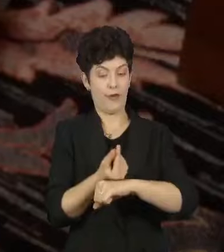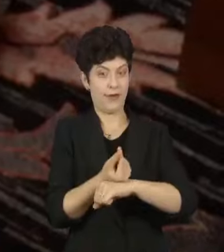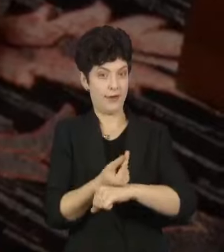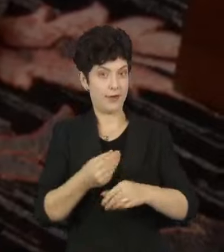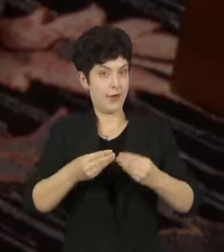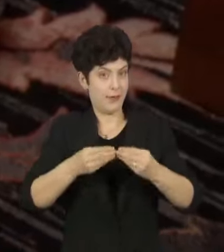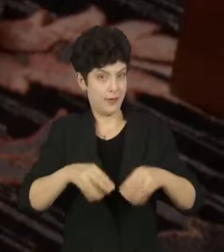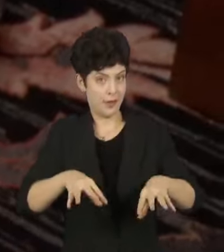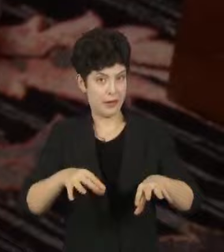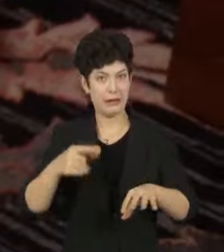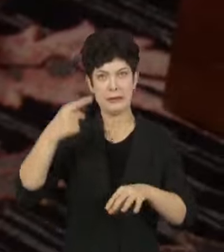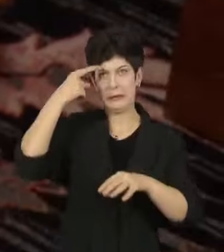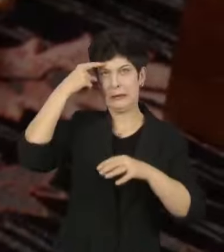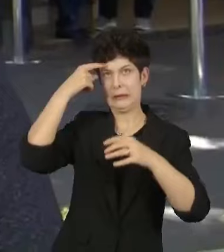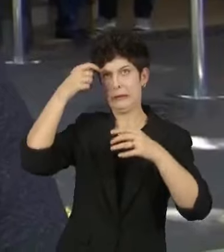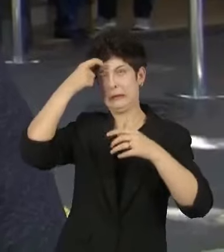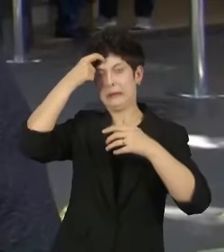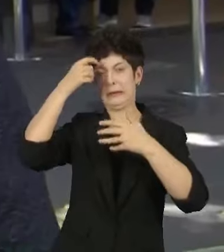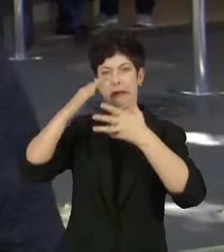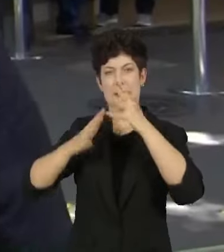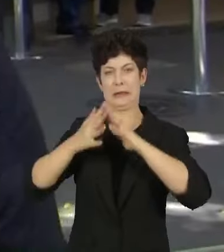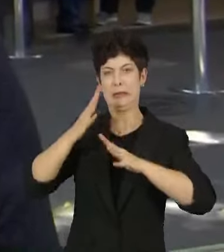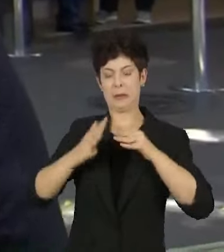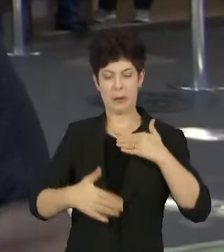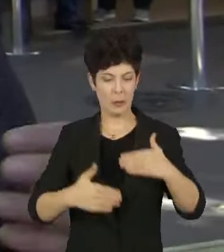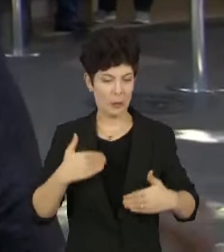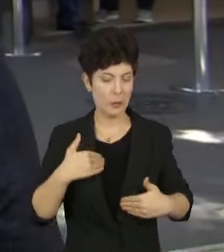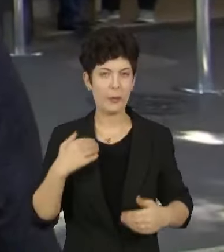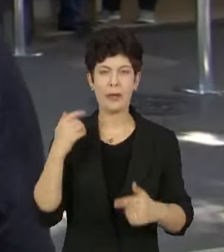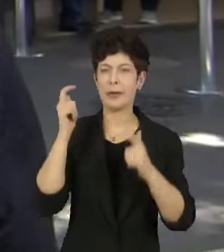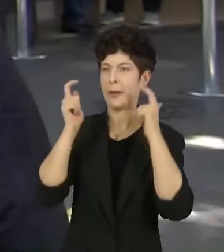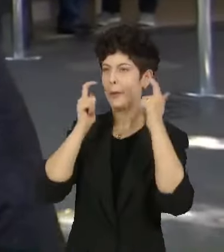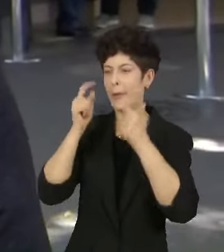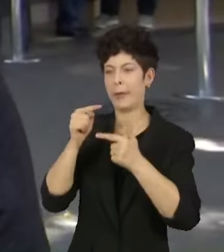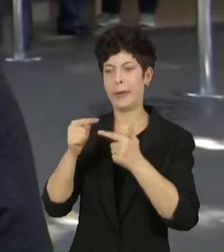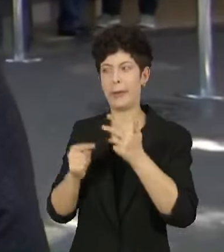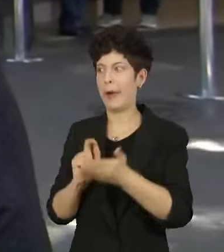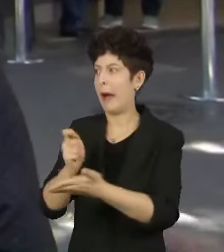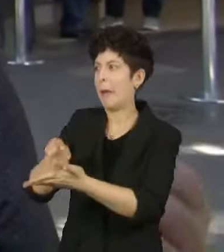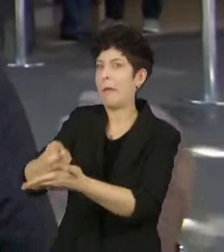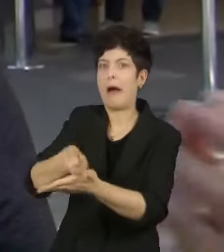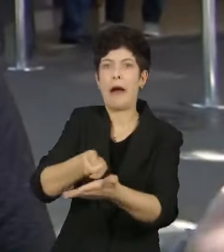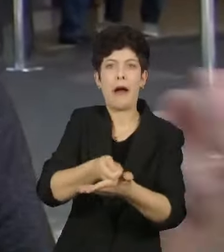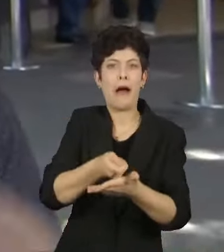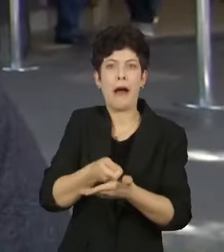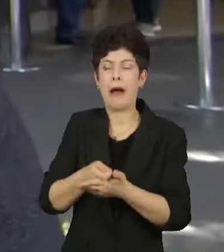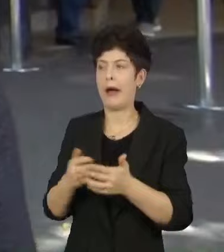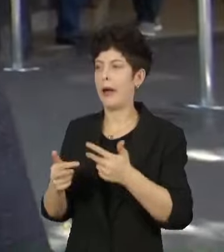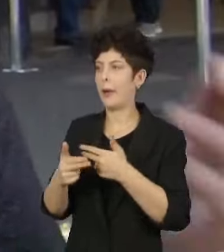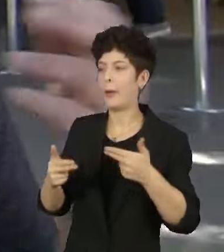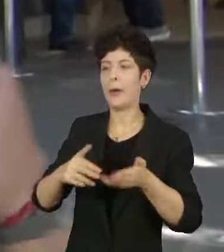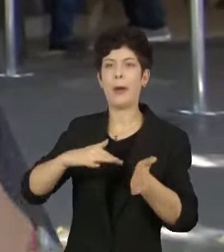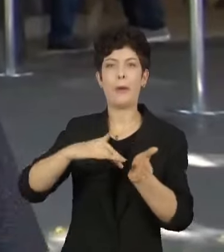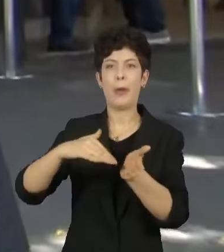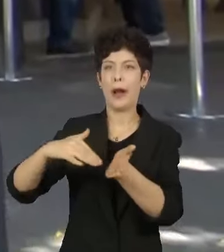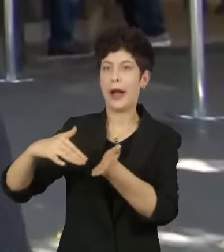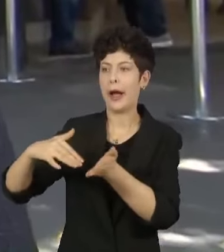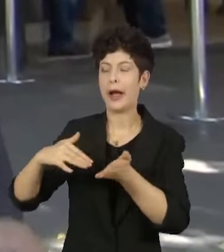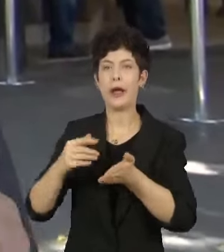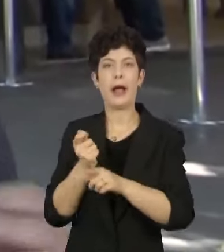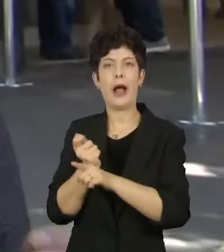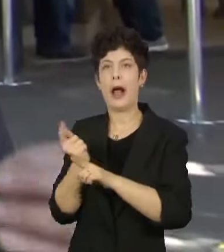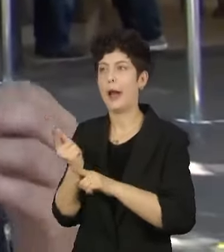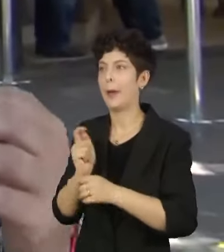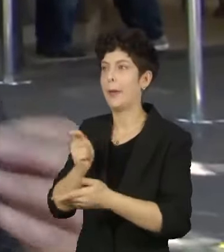a da mente e a do corpo. A gente fica preocupada com as contas para pagar, os boletos chegando, aluguel